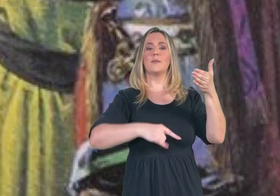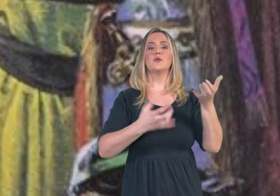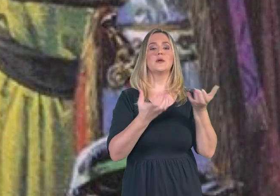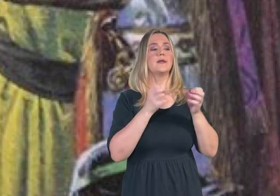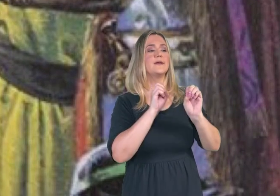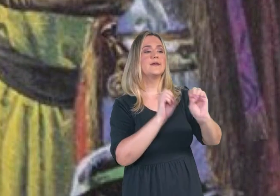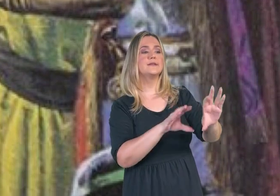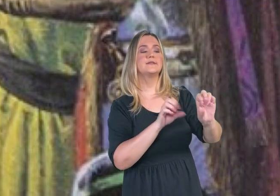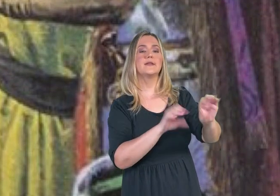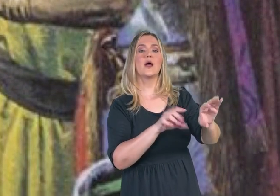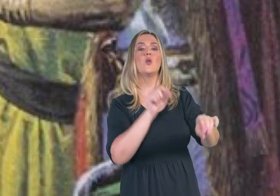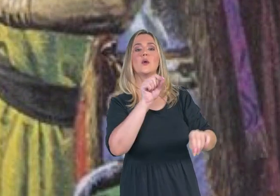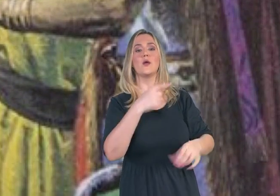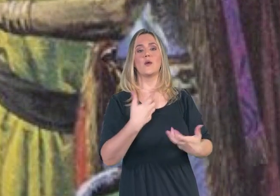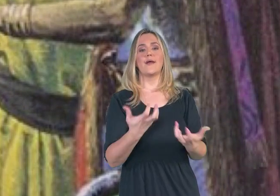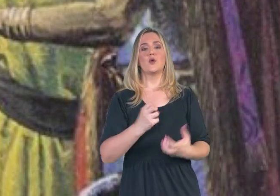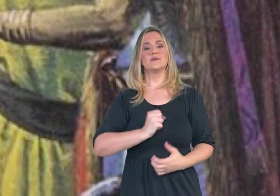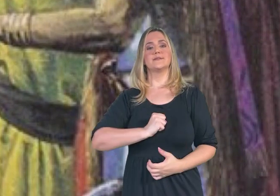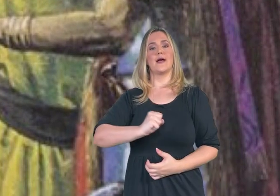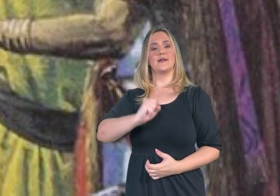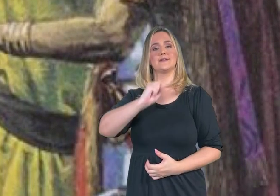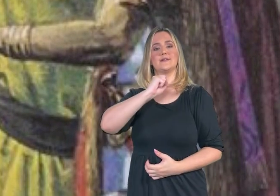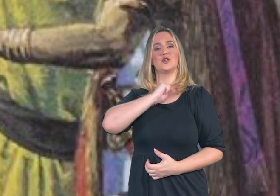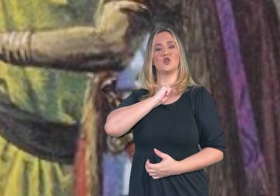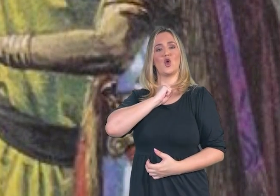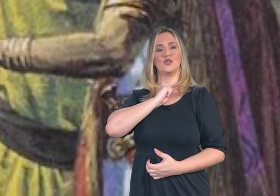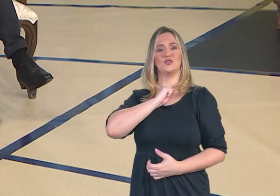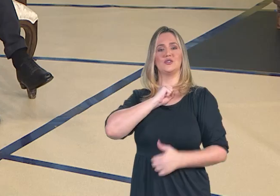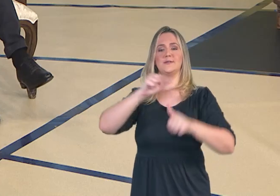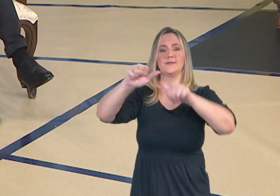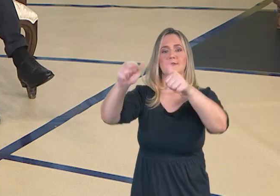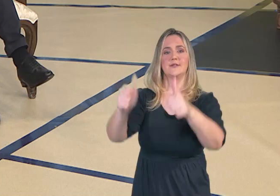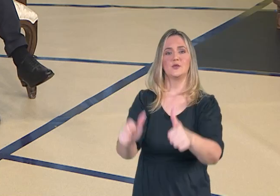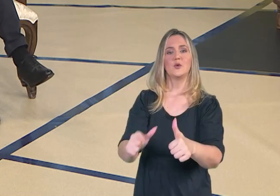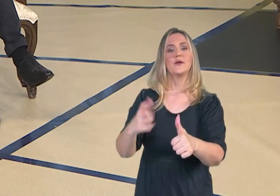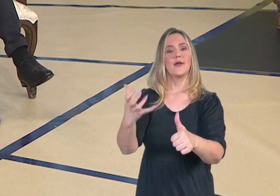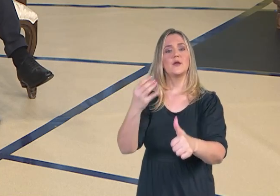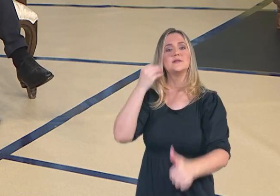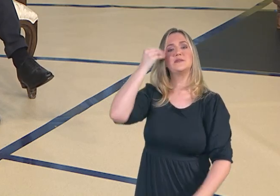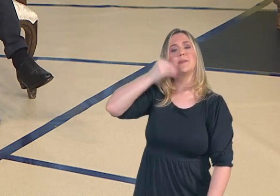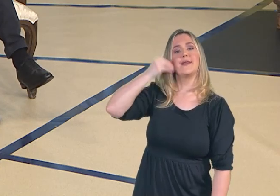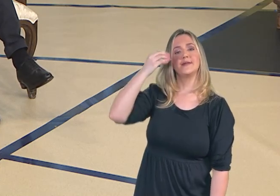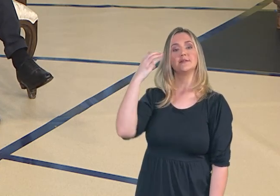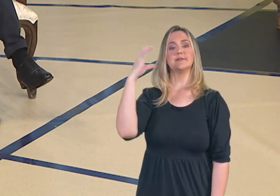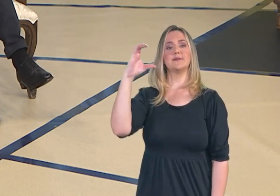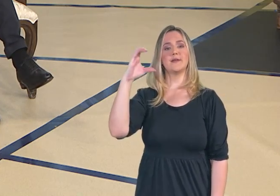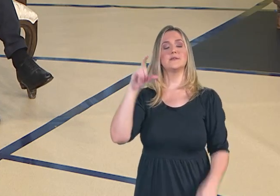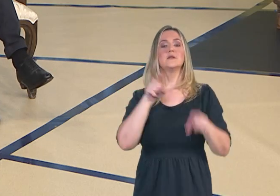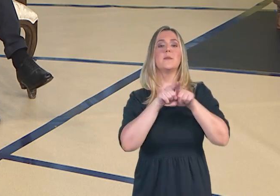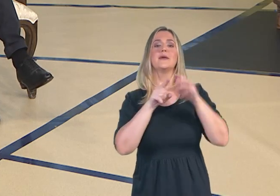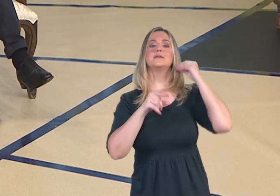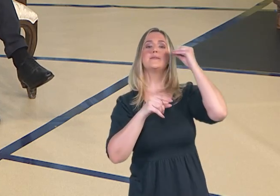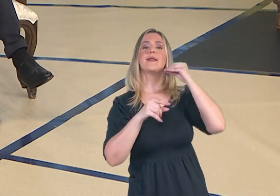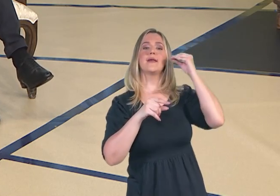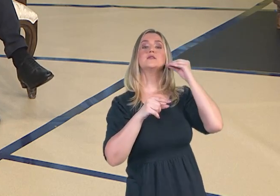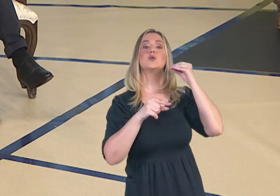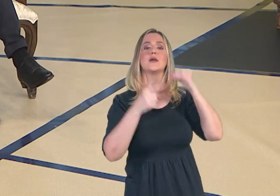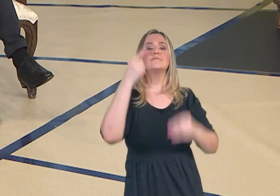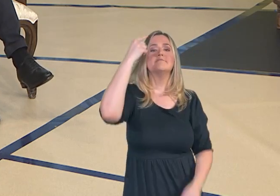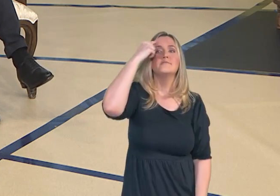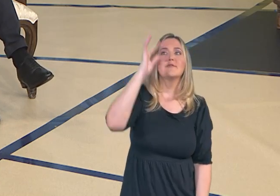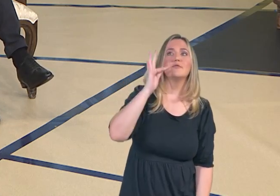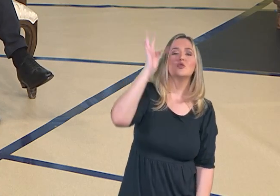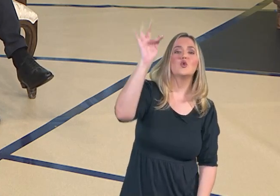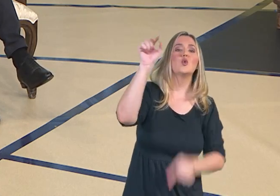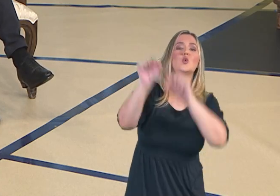caldeus, experientes em ciência e adivinhação. E o objetivo da transformação cultural não se limitava apenas ao